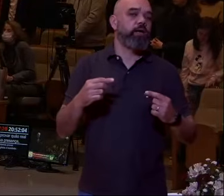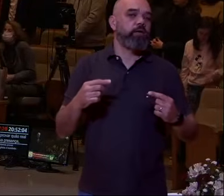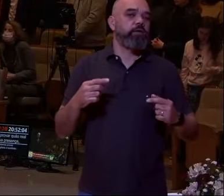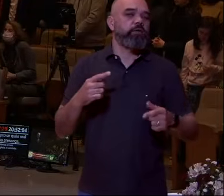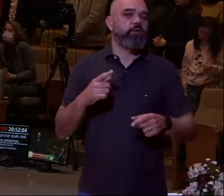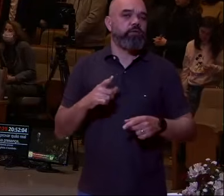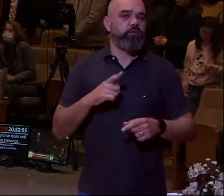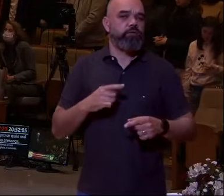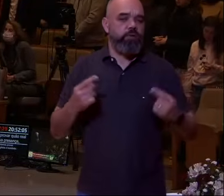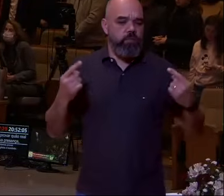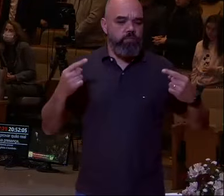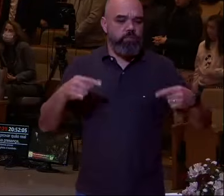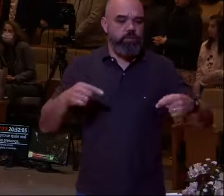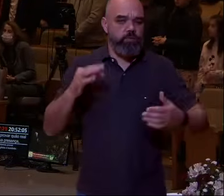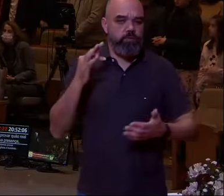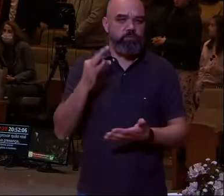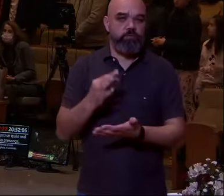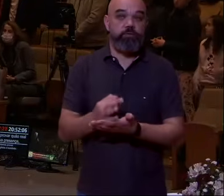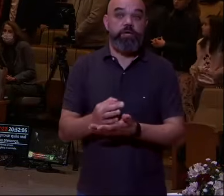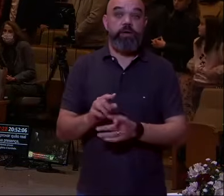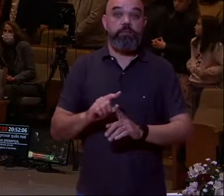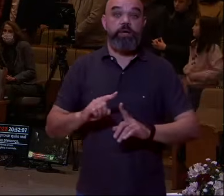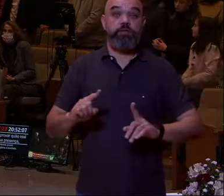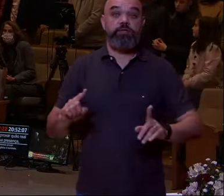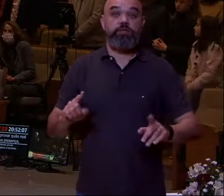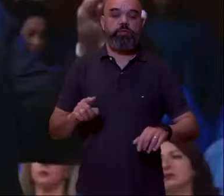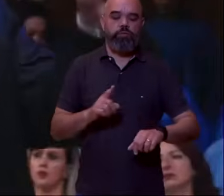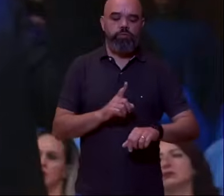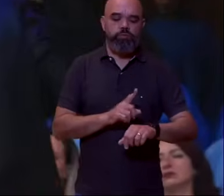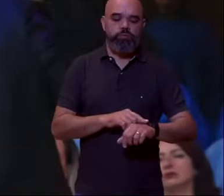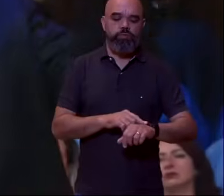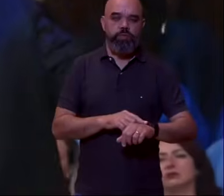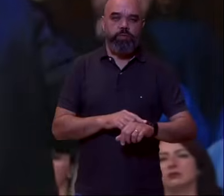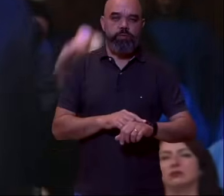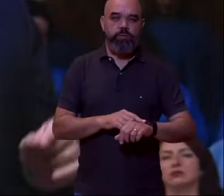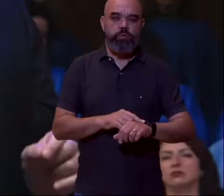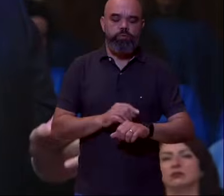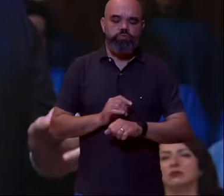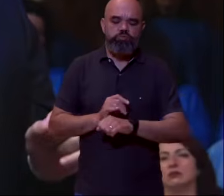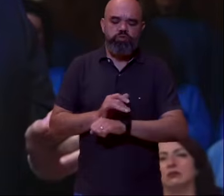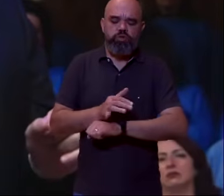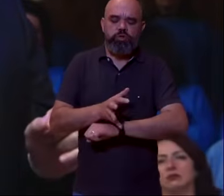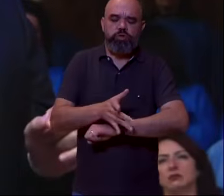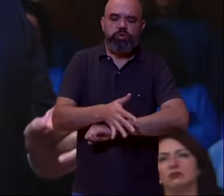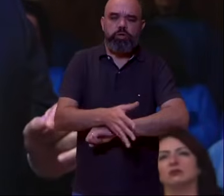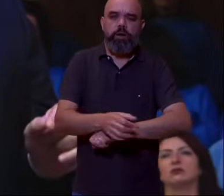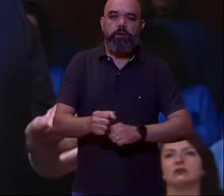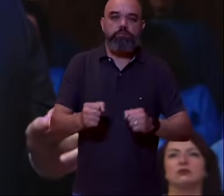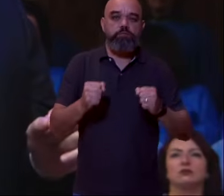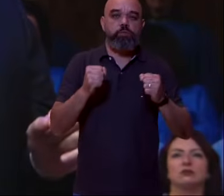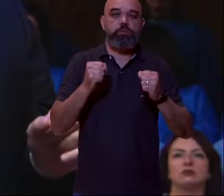grande. Mas vai ser um tempo de um derramamento de poder como você nunca viu na tua vida.